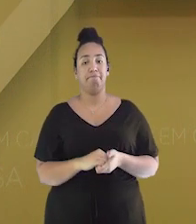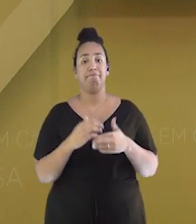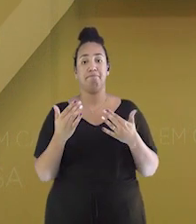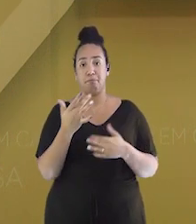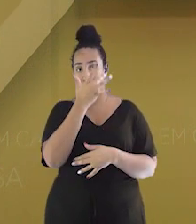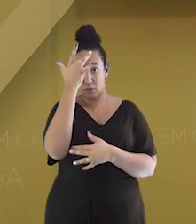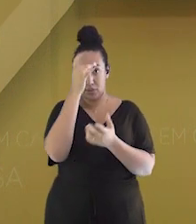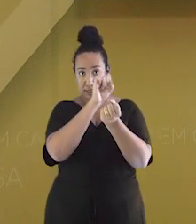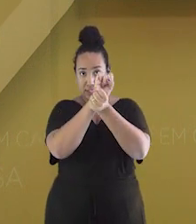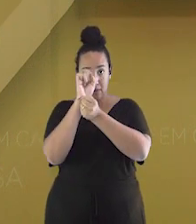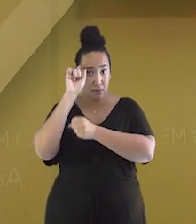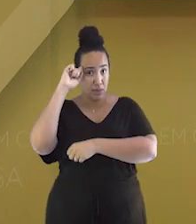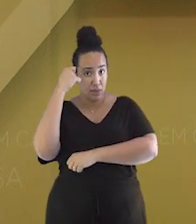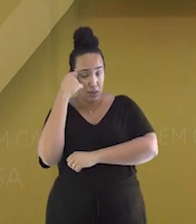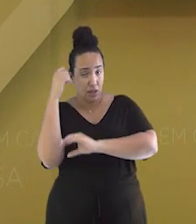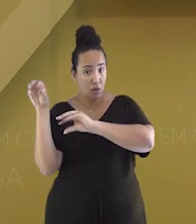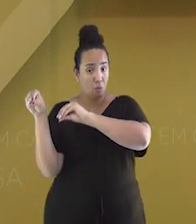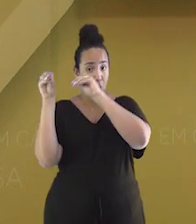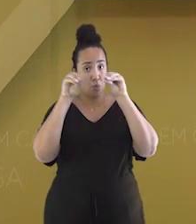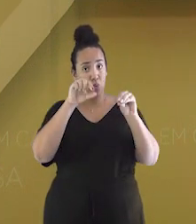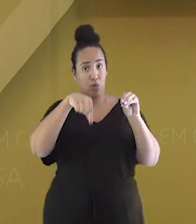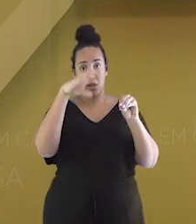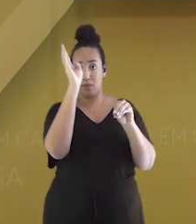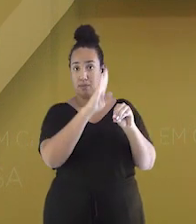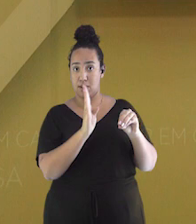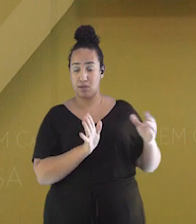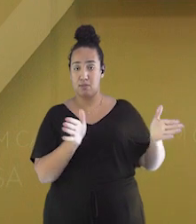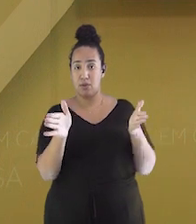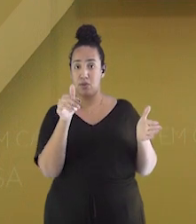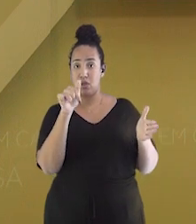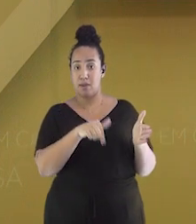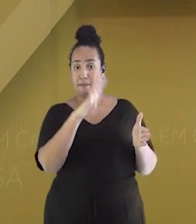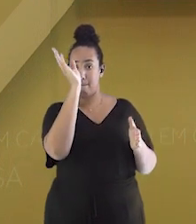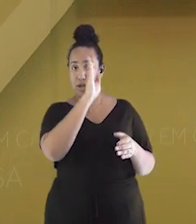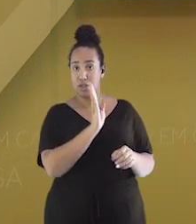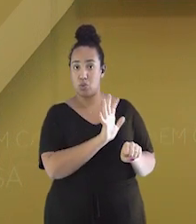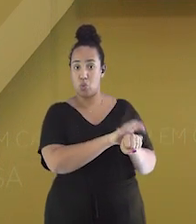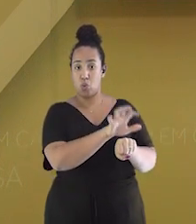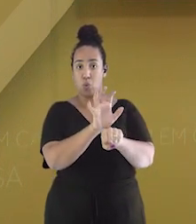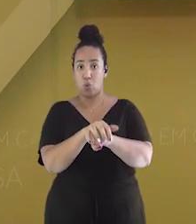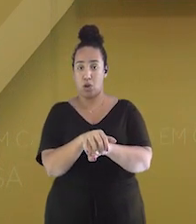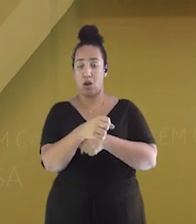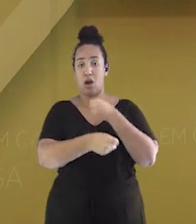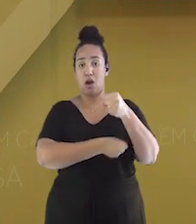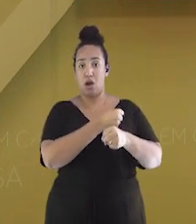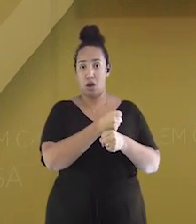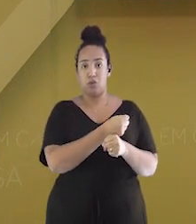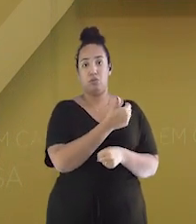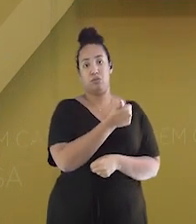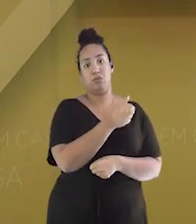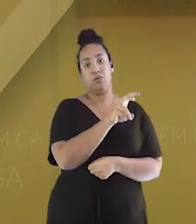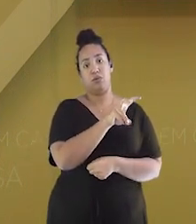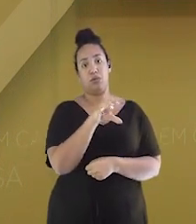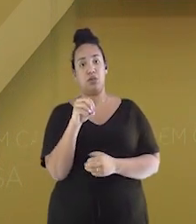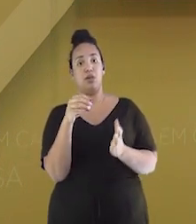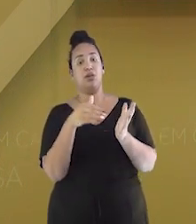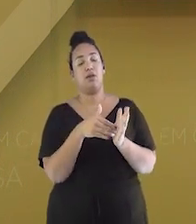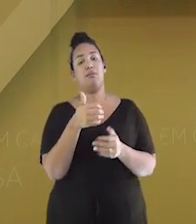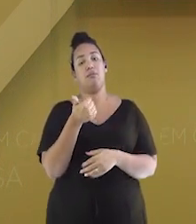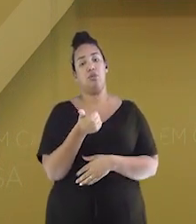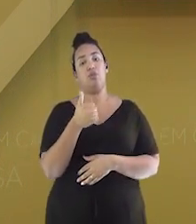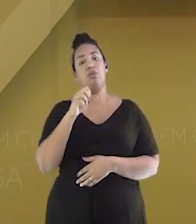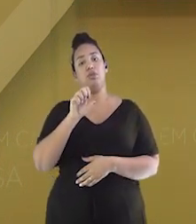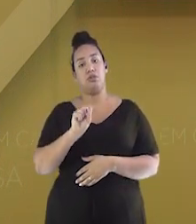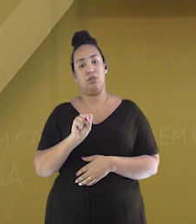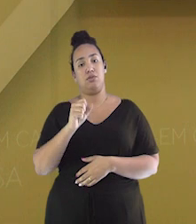foram trazidos ao Brasil dentro do período do Brasil colônia, entre 1500 a 1822. Esse